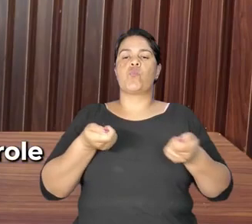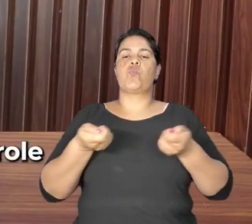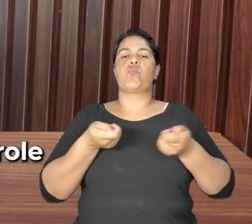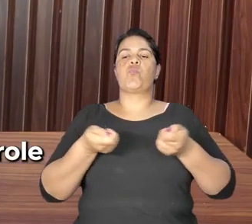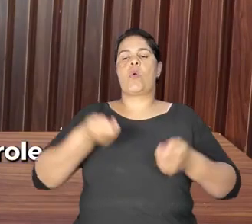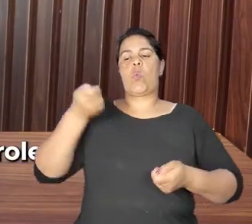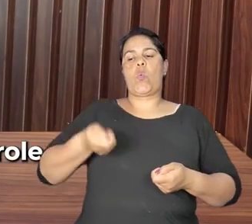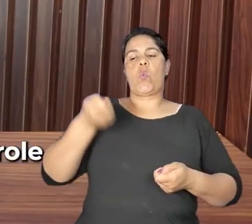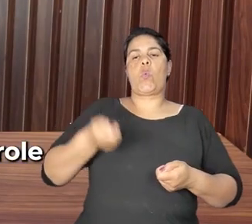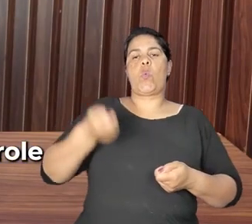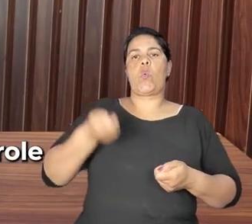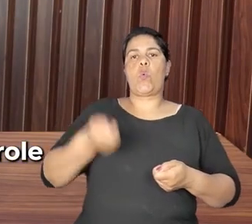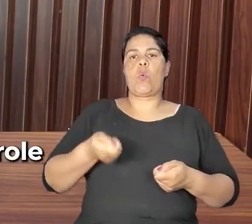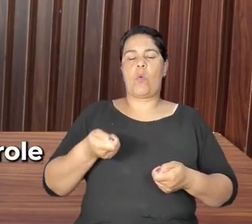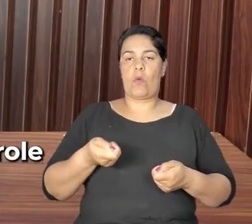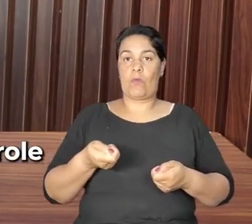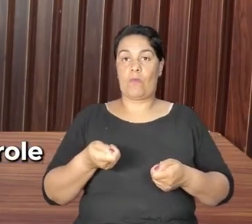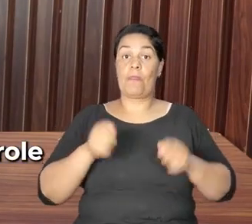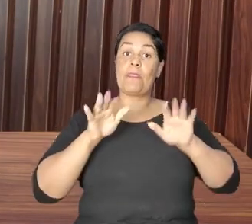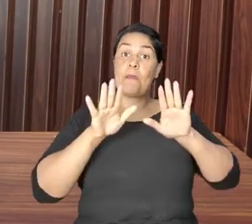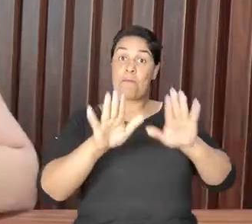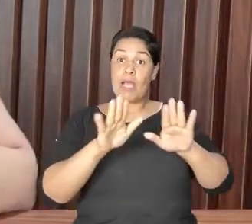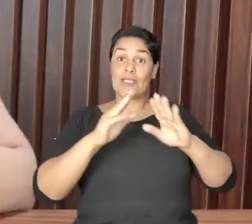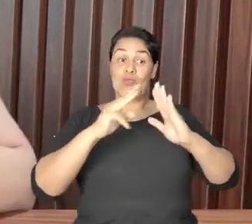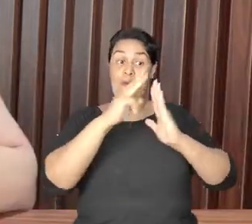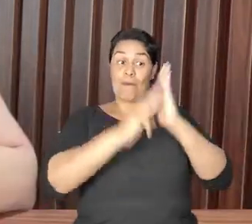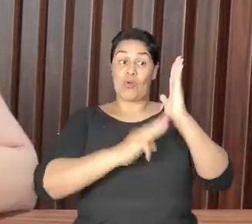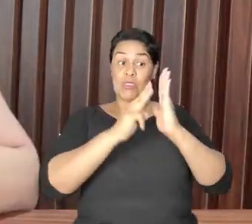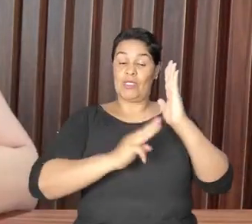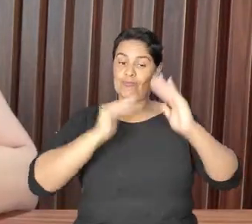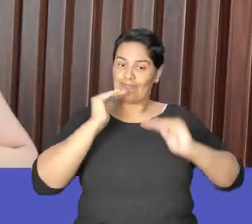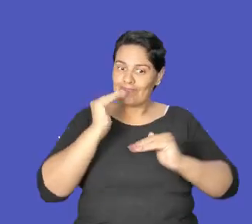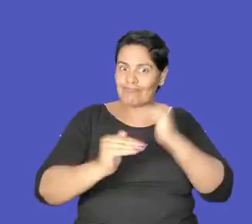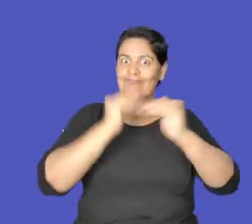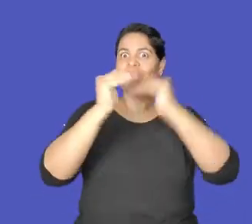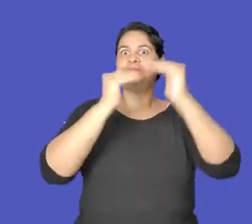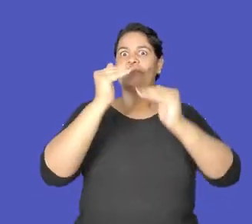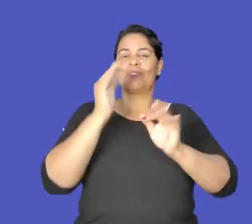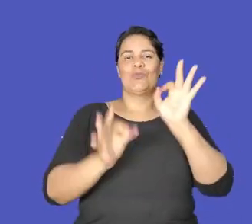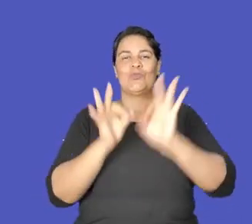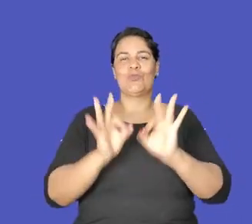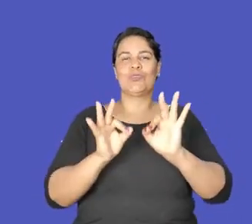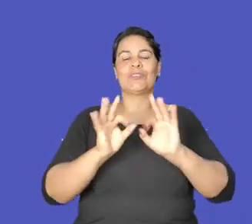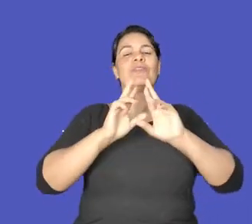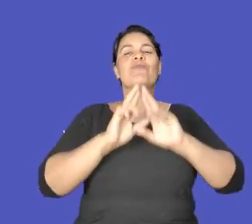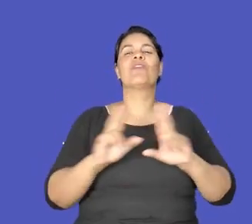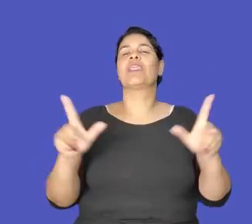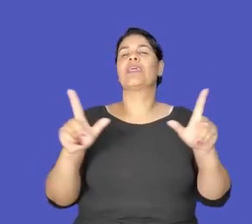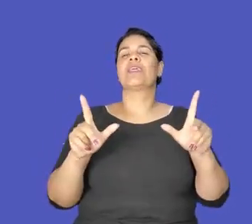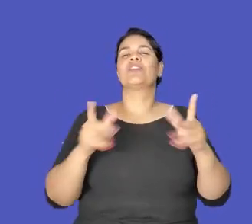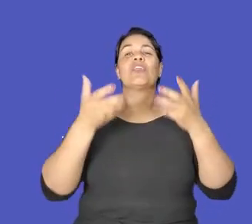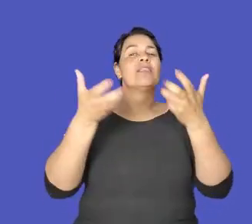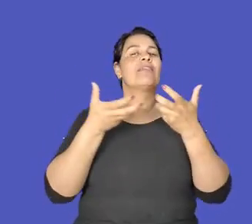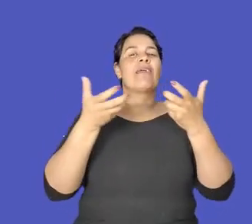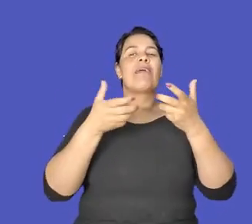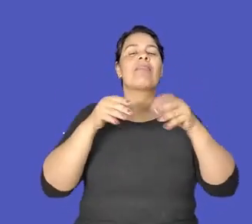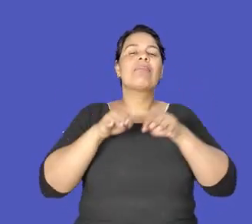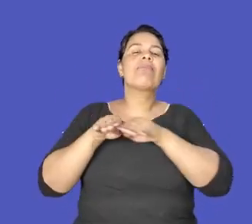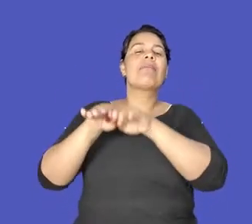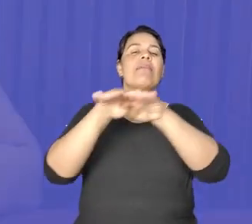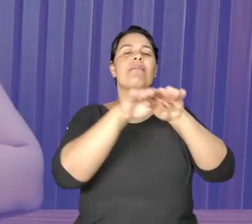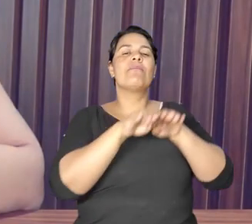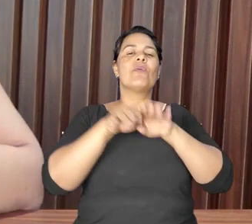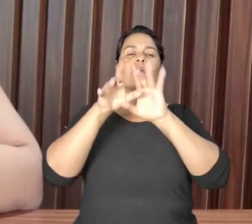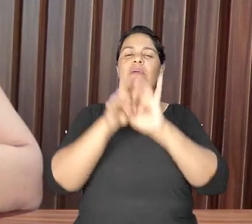poder fundado no controle e na dominação. Já o modelo restaurativo de justiça busca se firmar como um